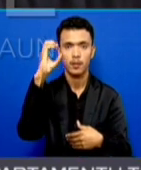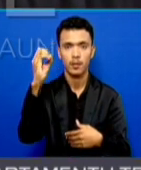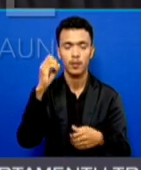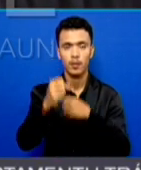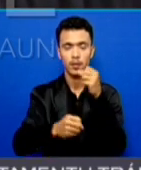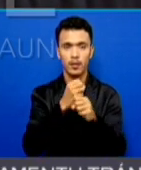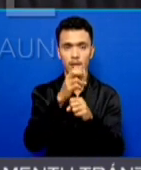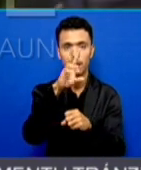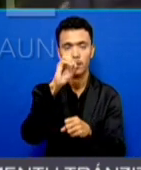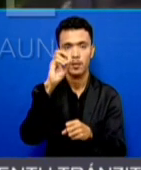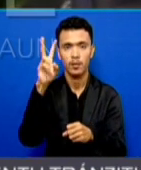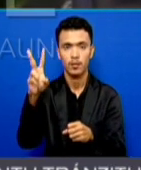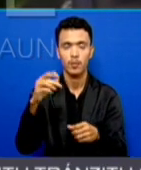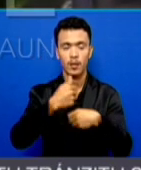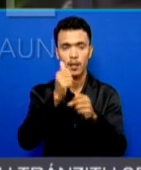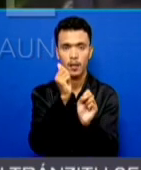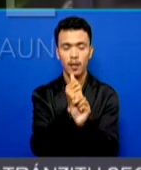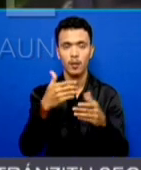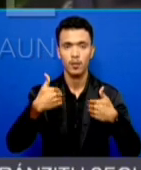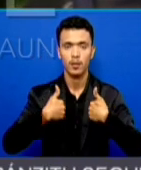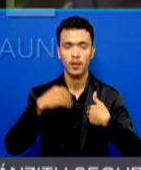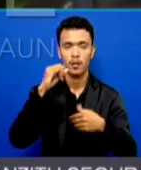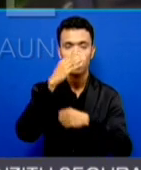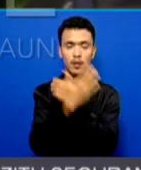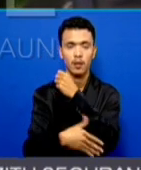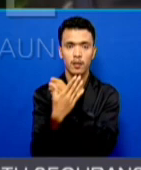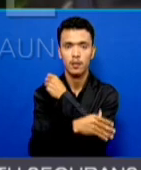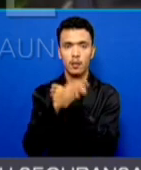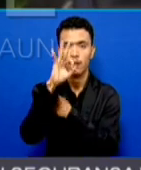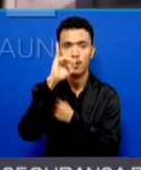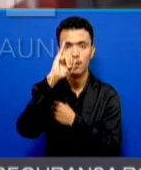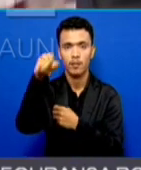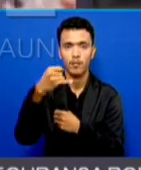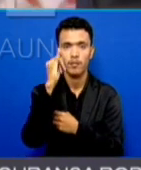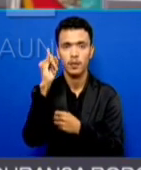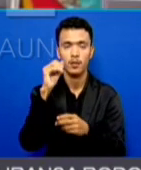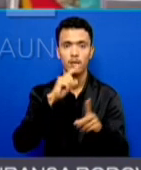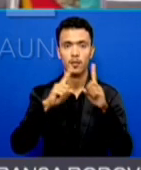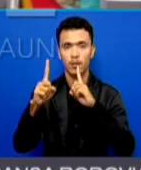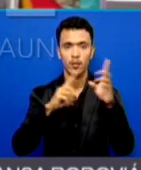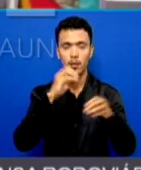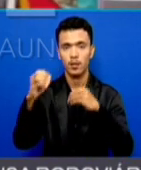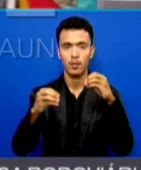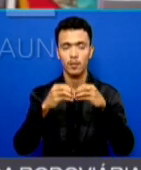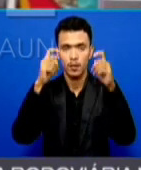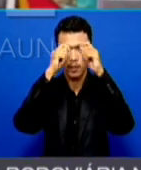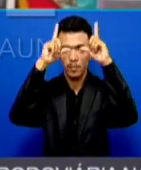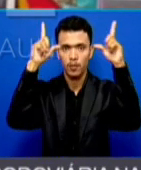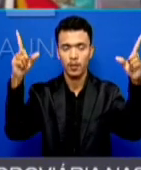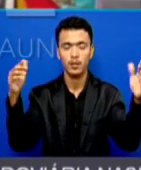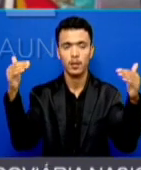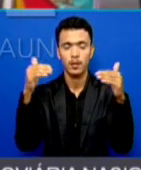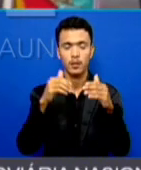rua conferência ACP halau ia fizi reafirma no hahu conversa konaba Timor-Leste admitiba Pacífico